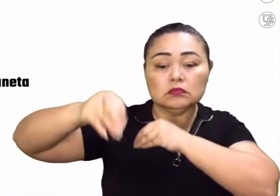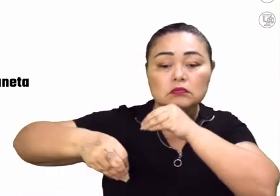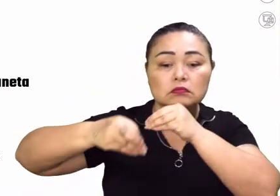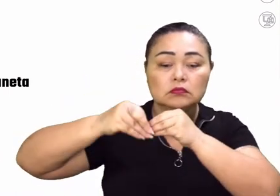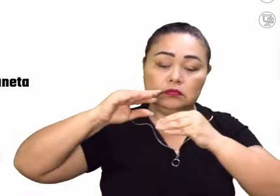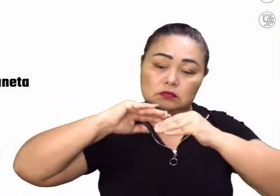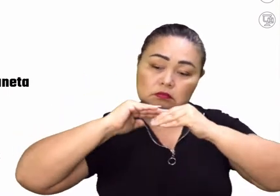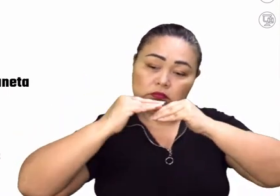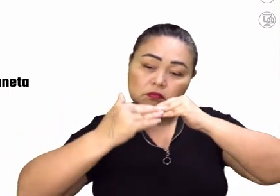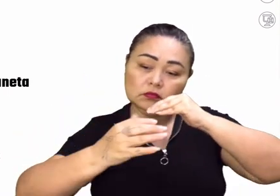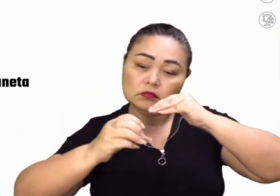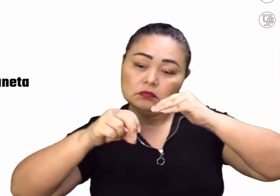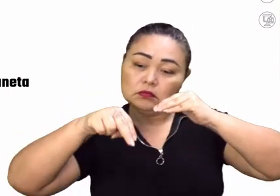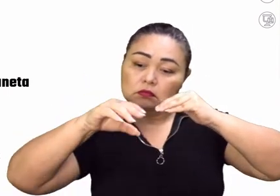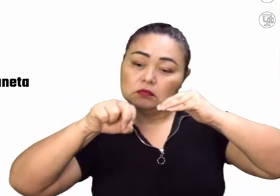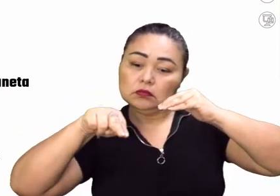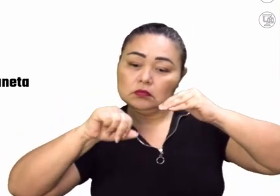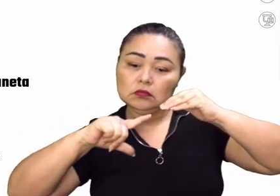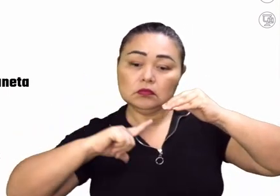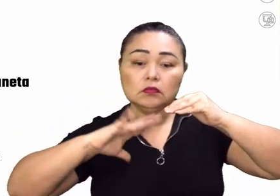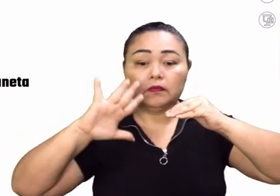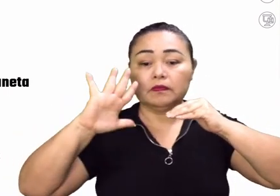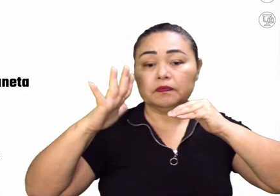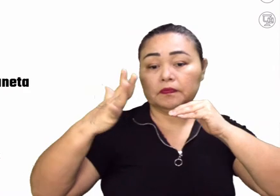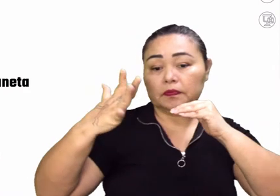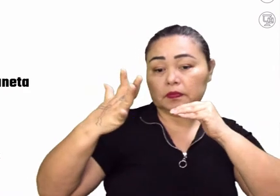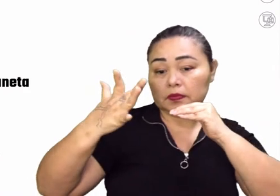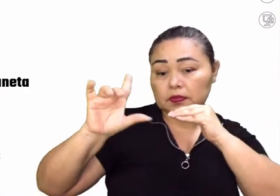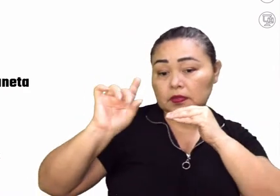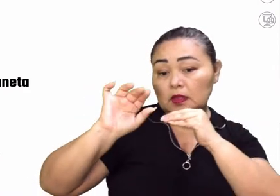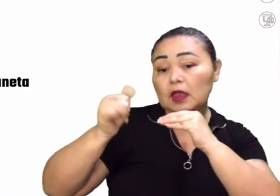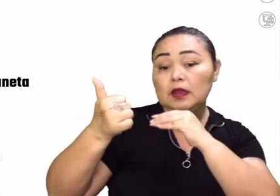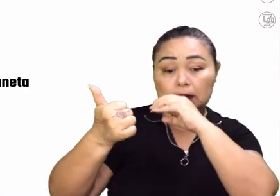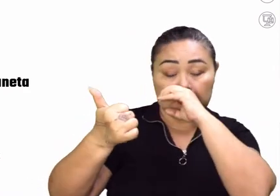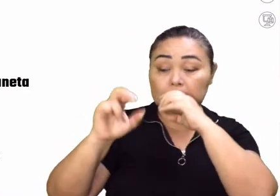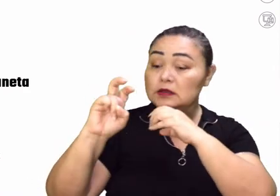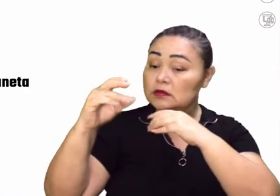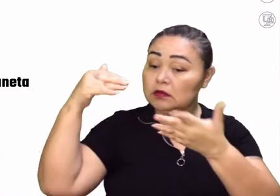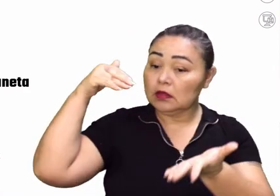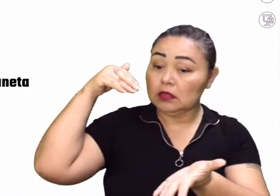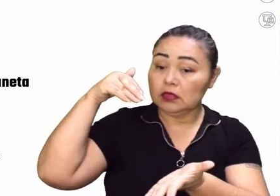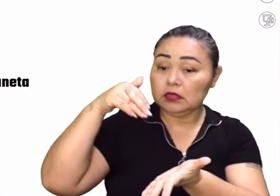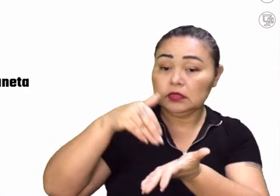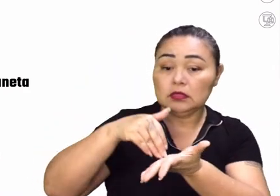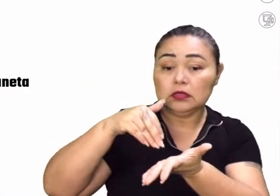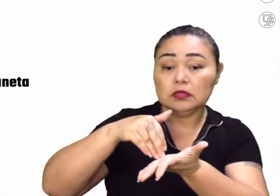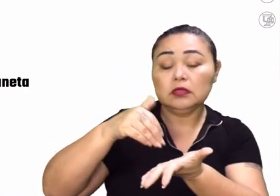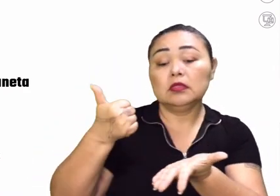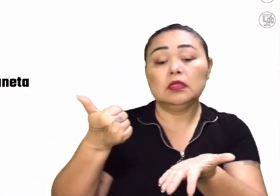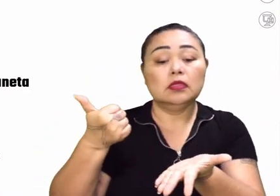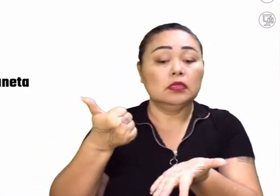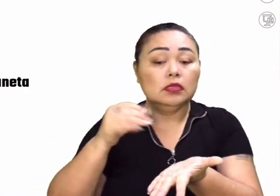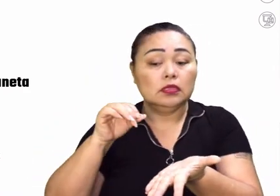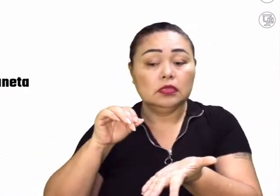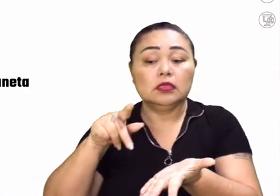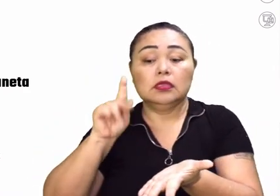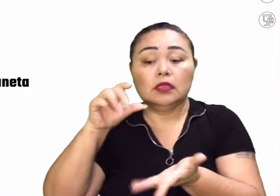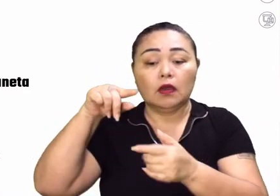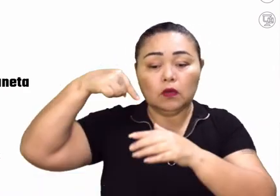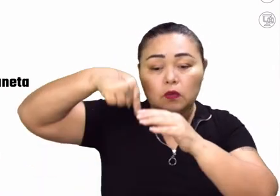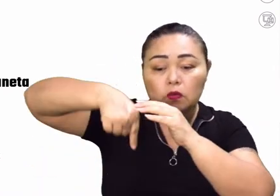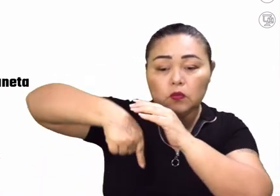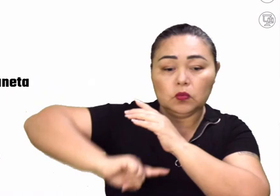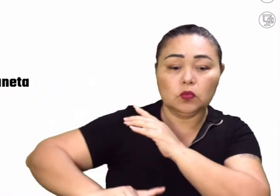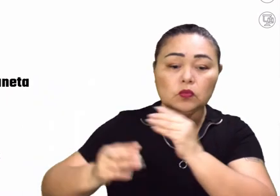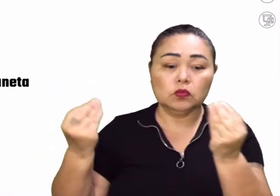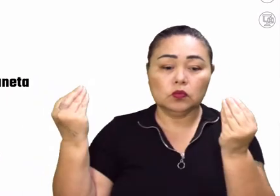que é de 5 a 10 km de profundidade formada por minerais silicatos